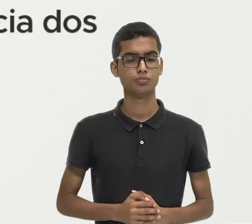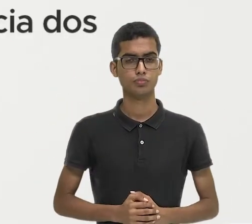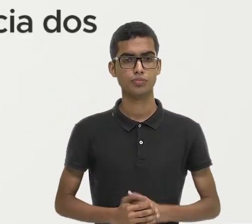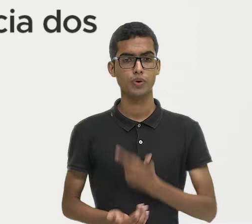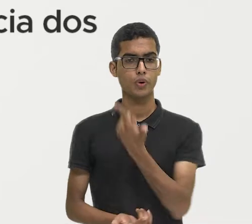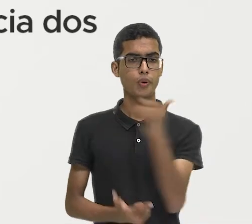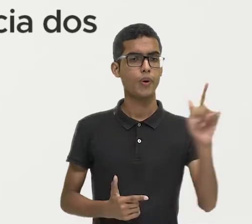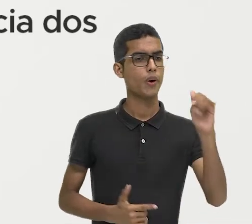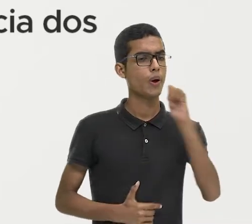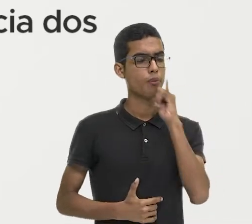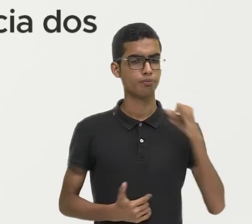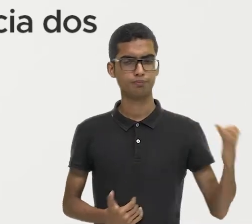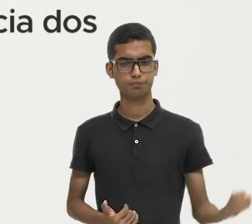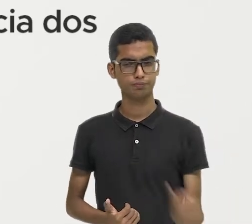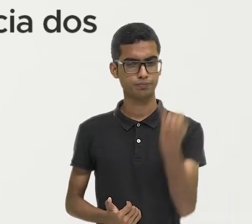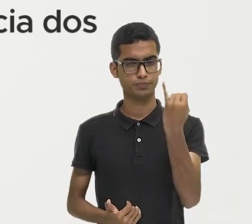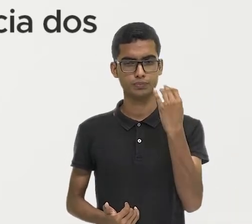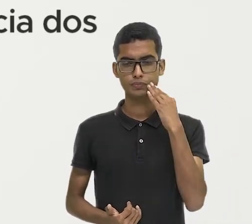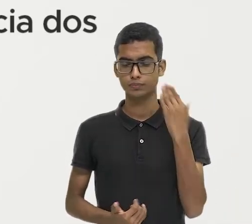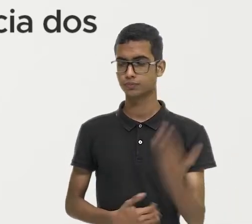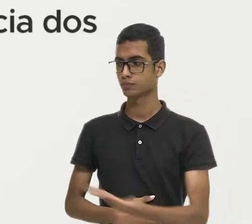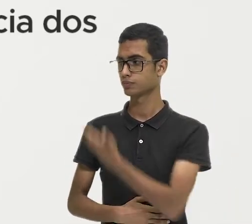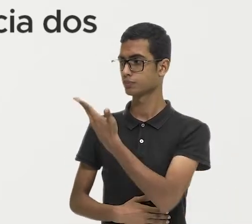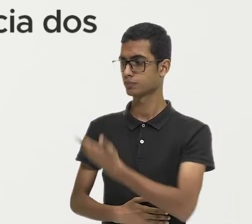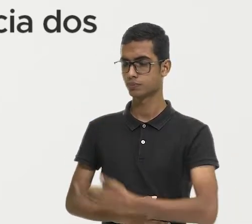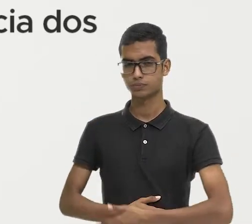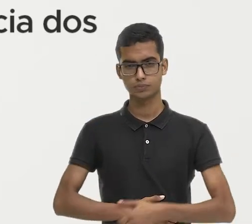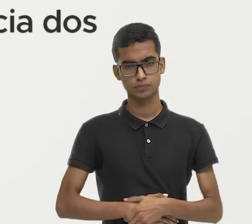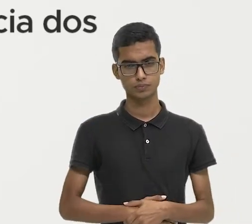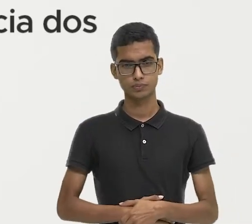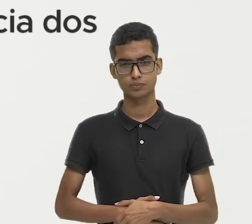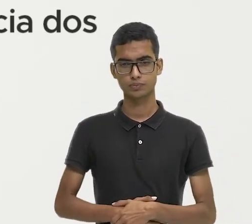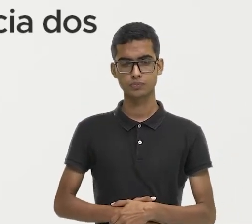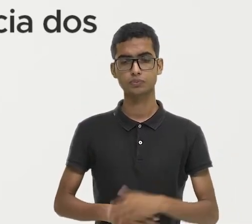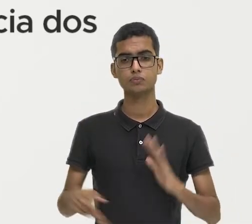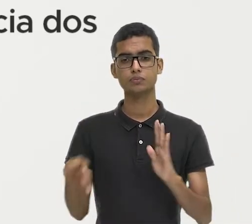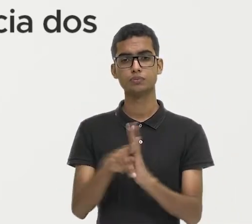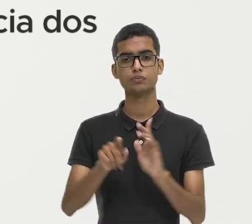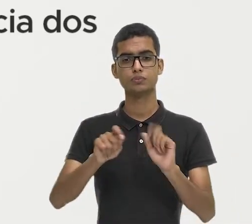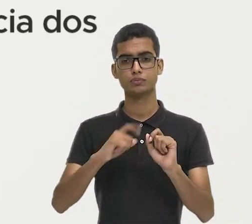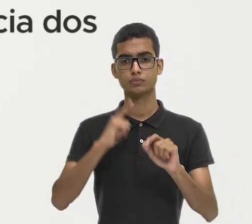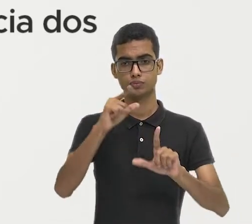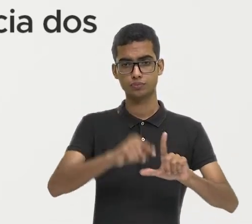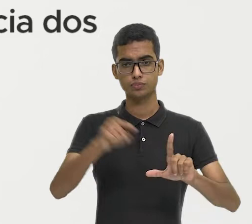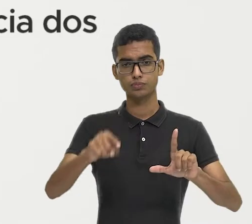Próximo exemplo, um exemplo muito importante, é o gráfico de setores.